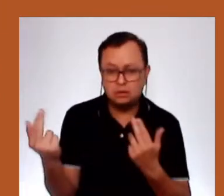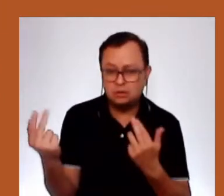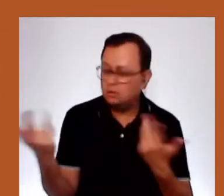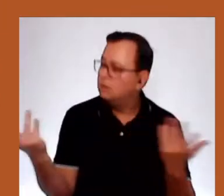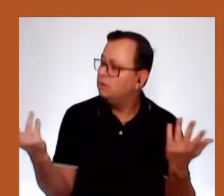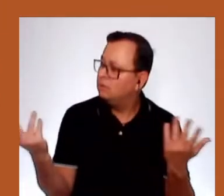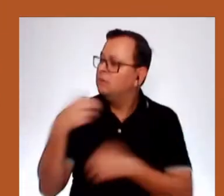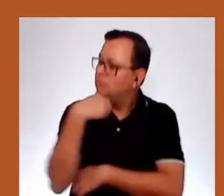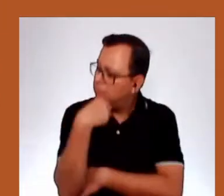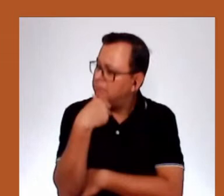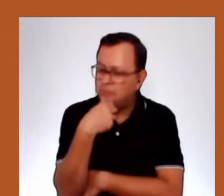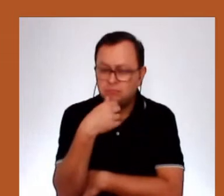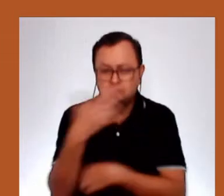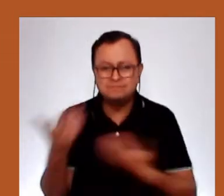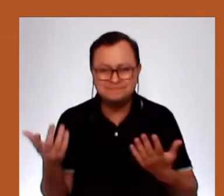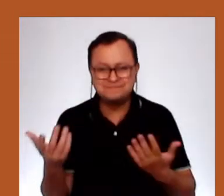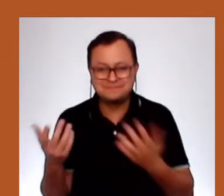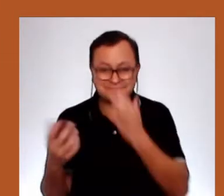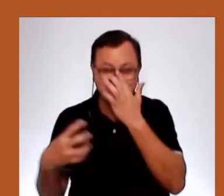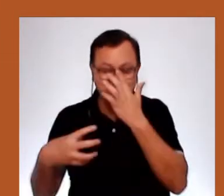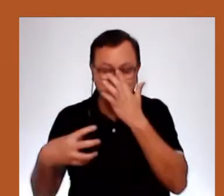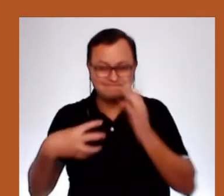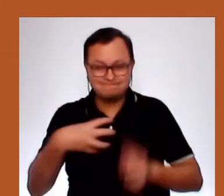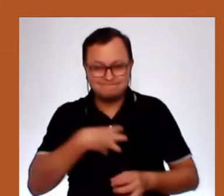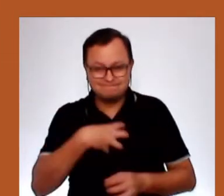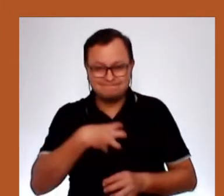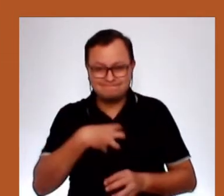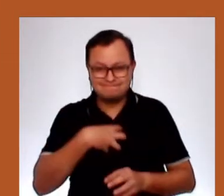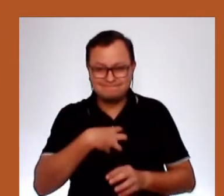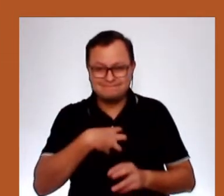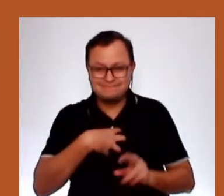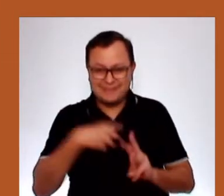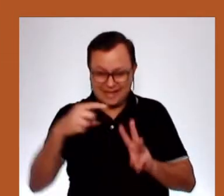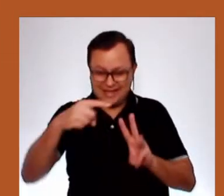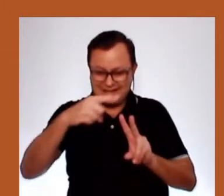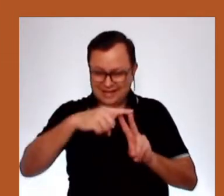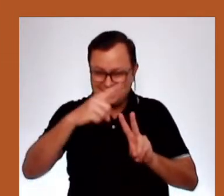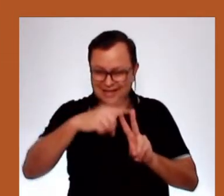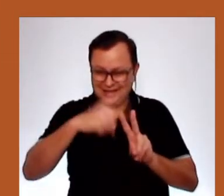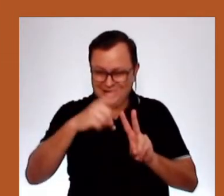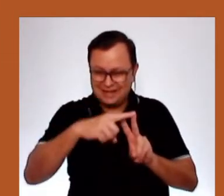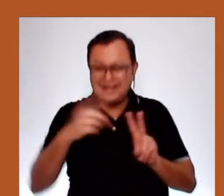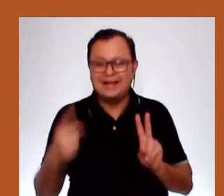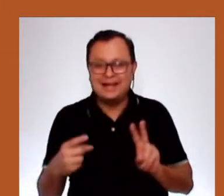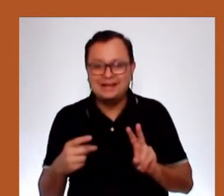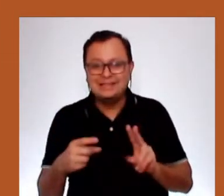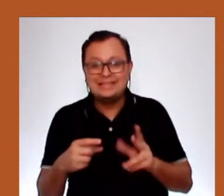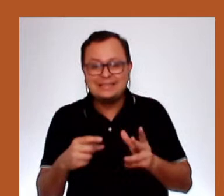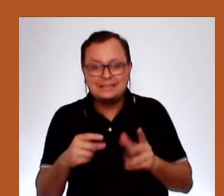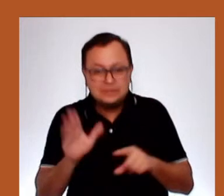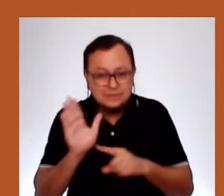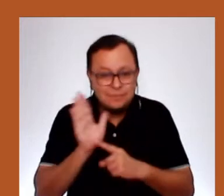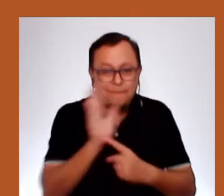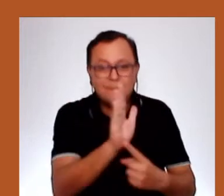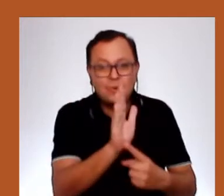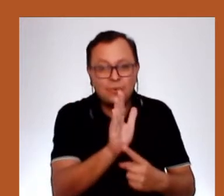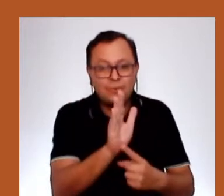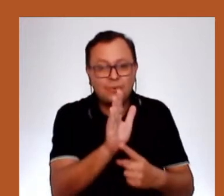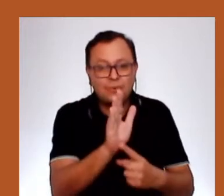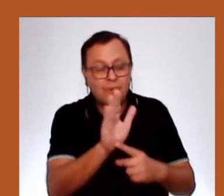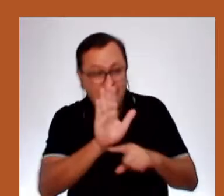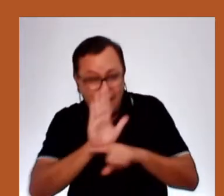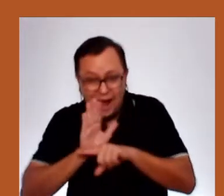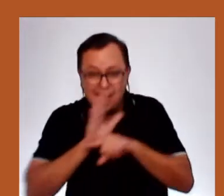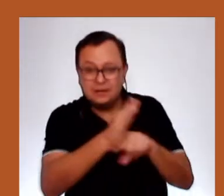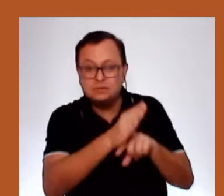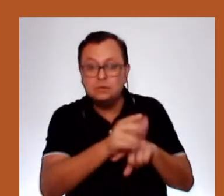ali, a sensibilidade do José de sacar que uma pequena ligação pode fazer